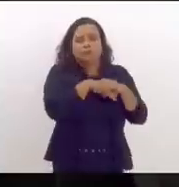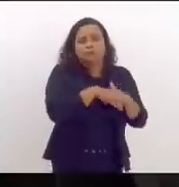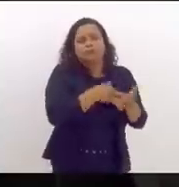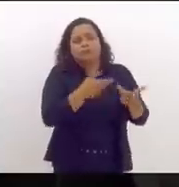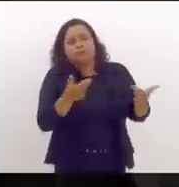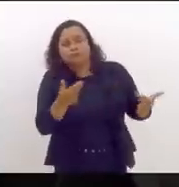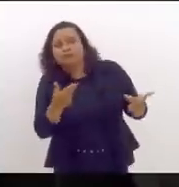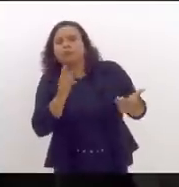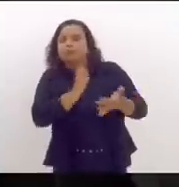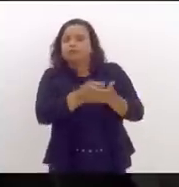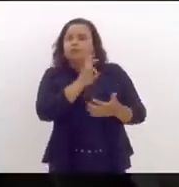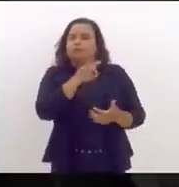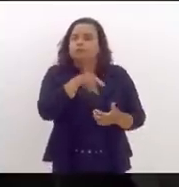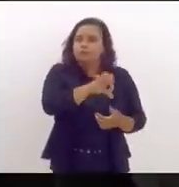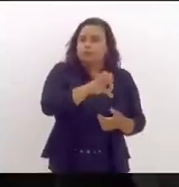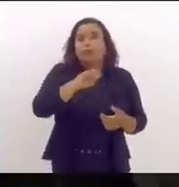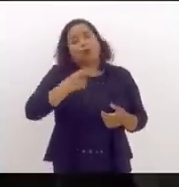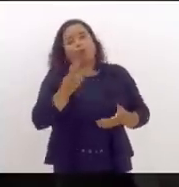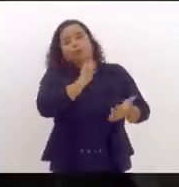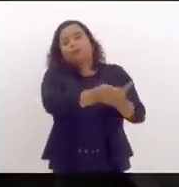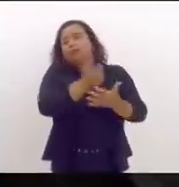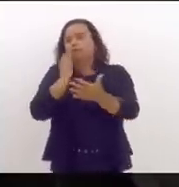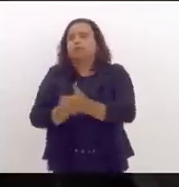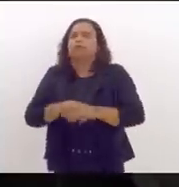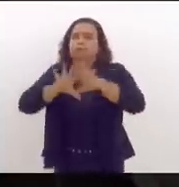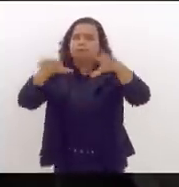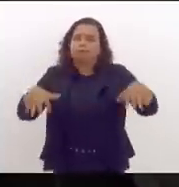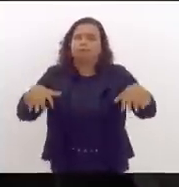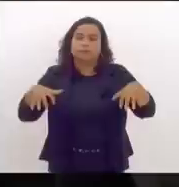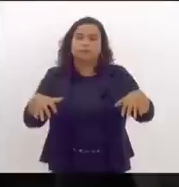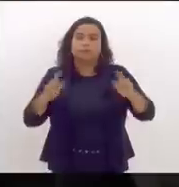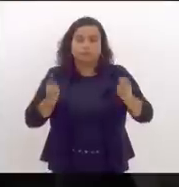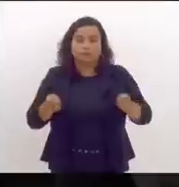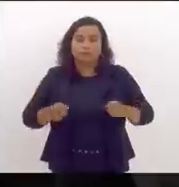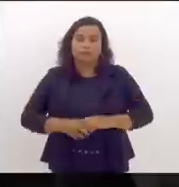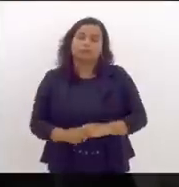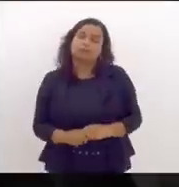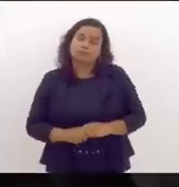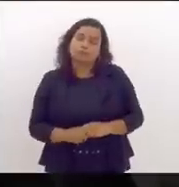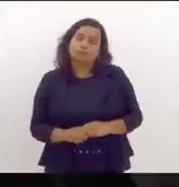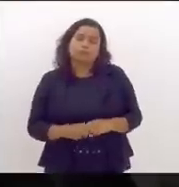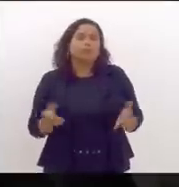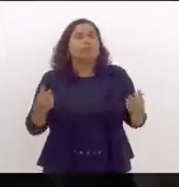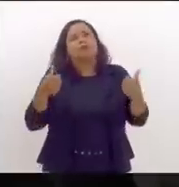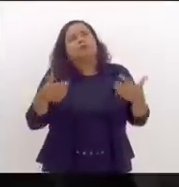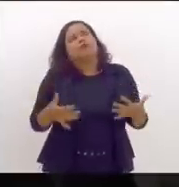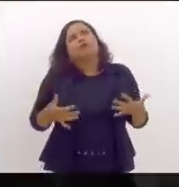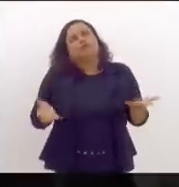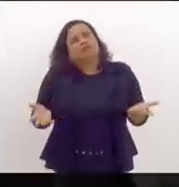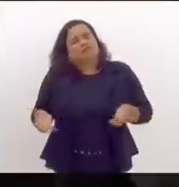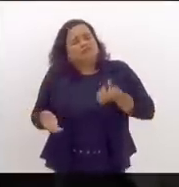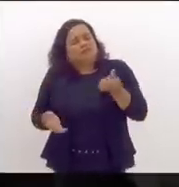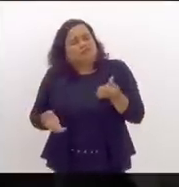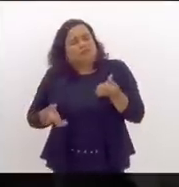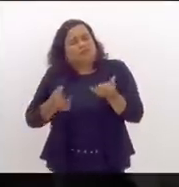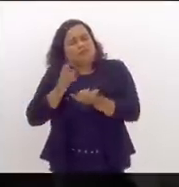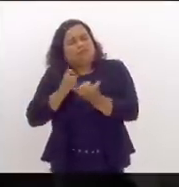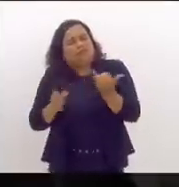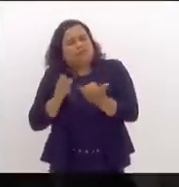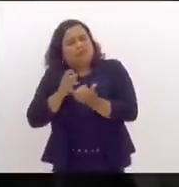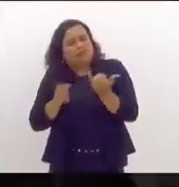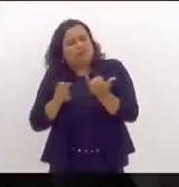5.9 eu pago os dois bom aí vamos dizer assim ó mais seis e